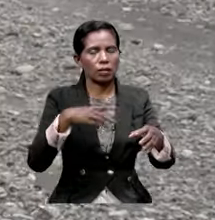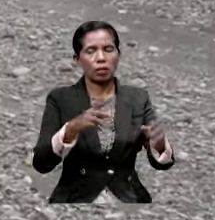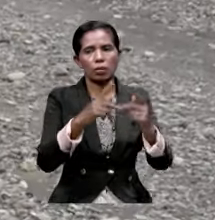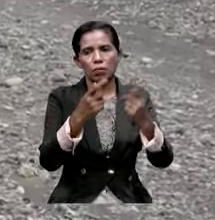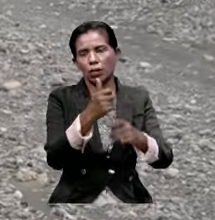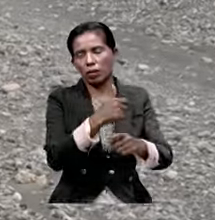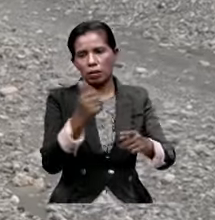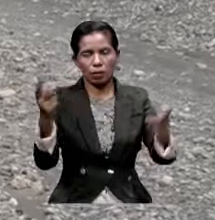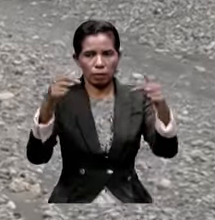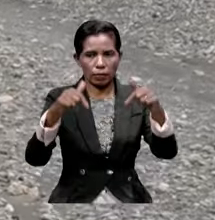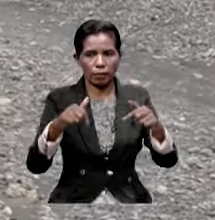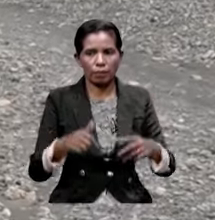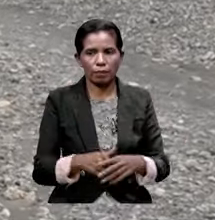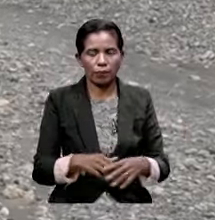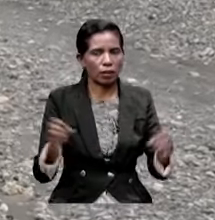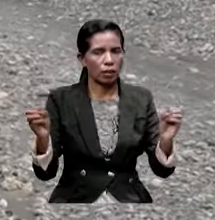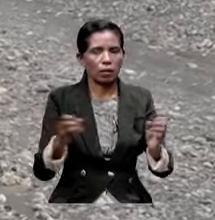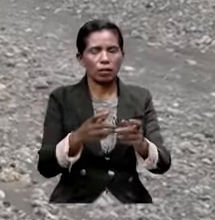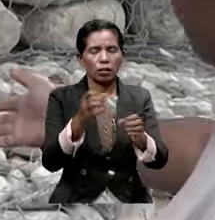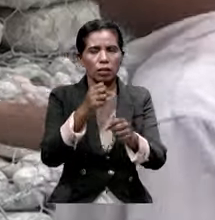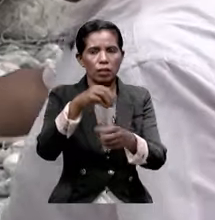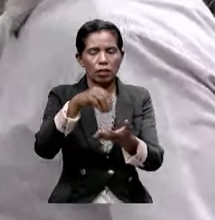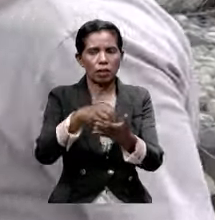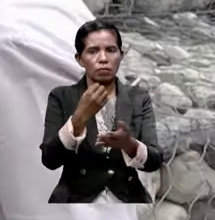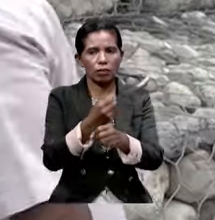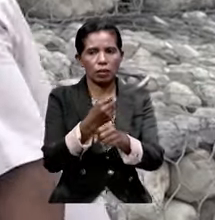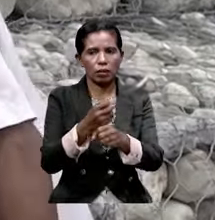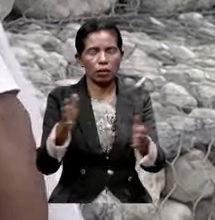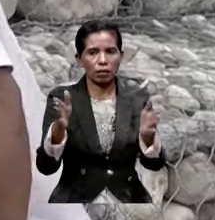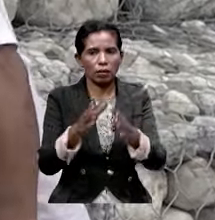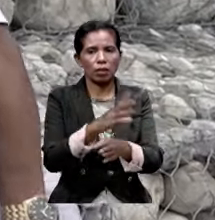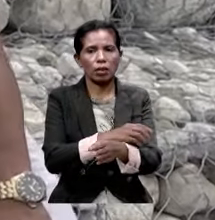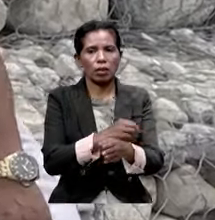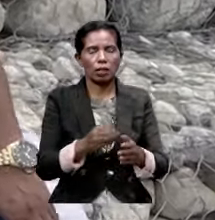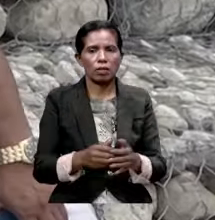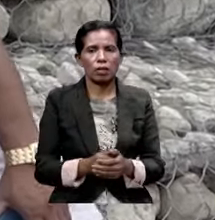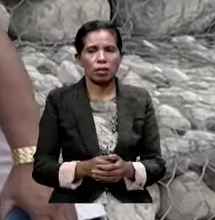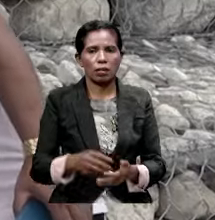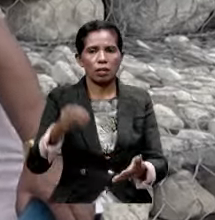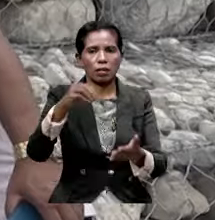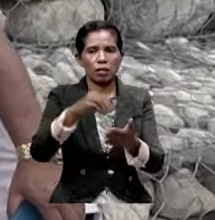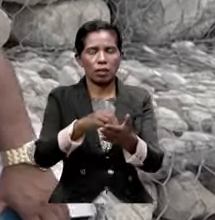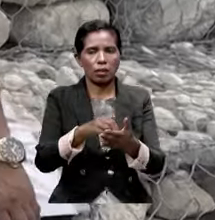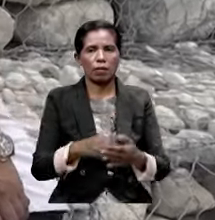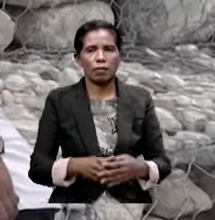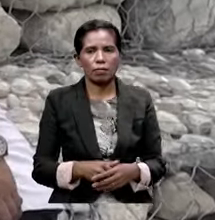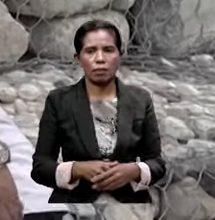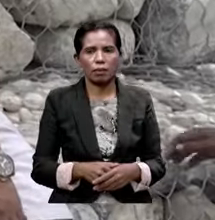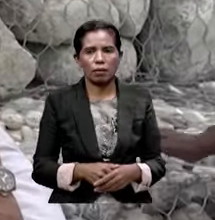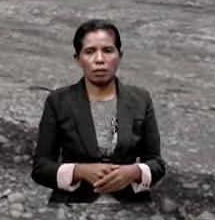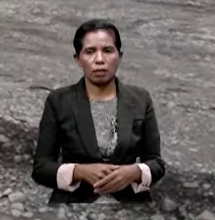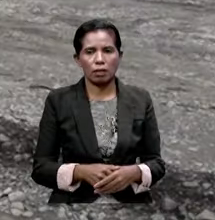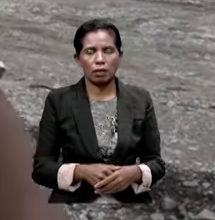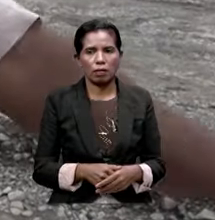siruk makmai. Laos fatuk Kikuan mata malai, mai be raihe nek masih hata ma fila fali ia bronzon laran, ne mota tun